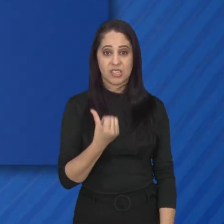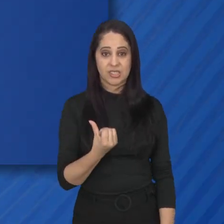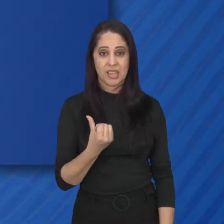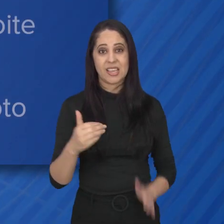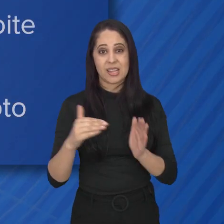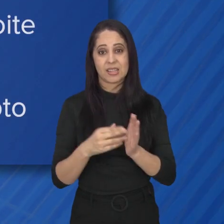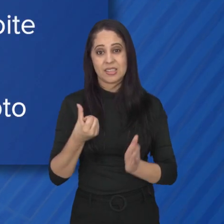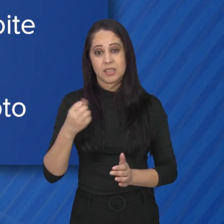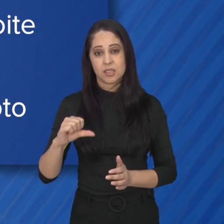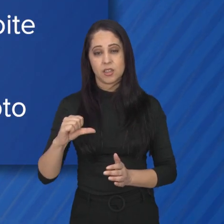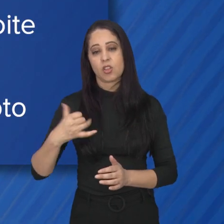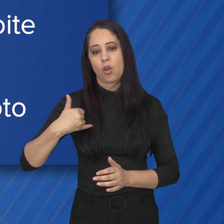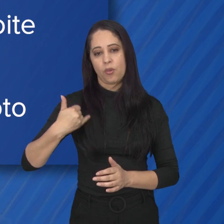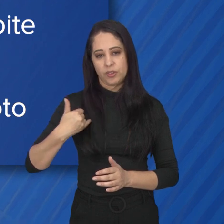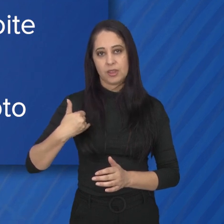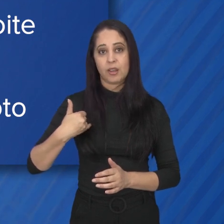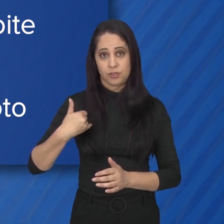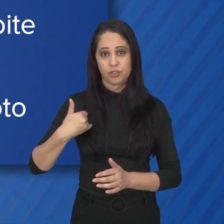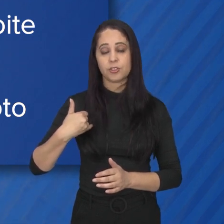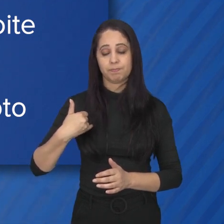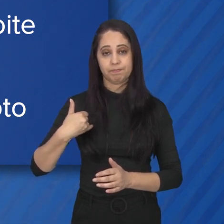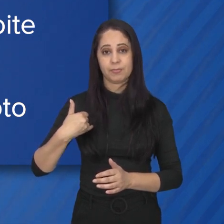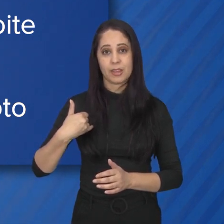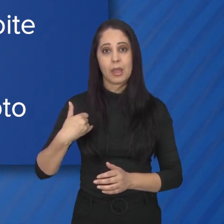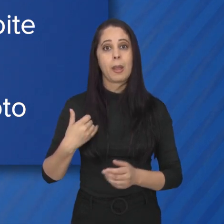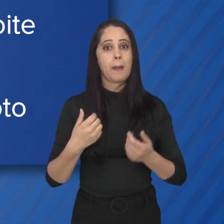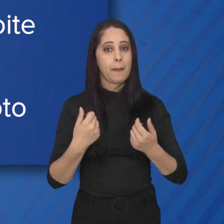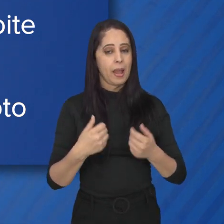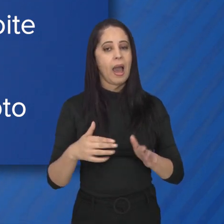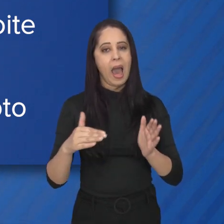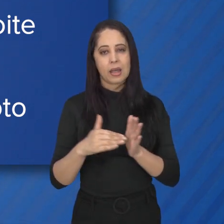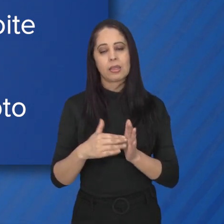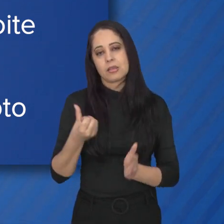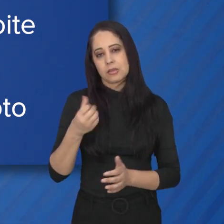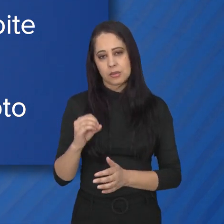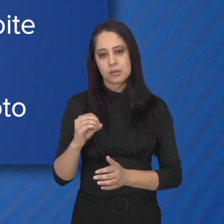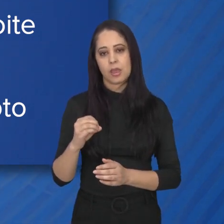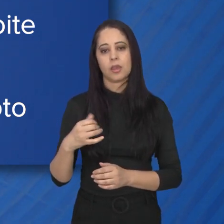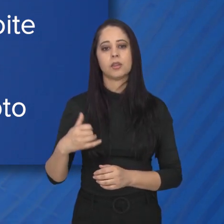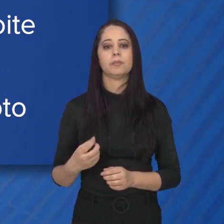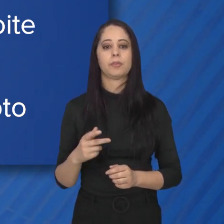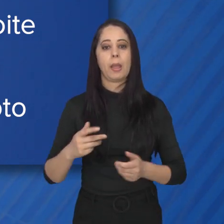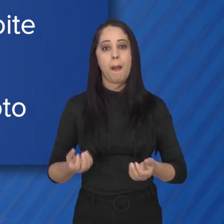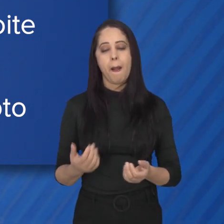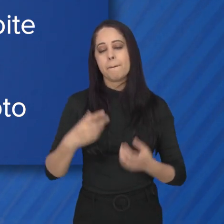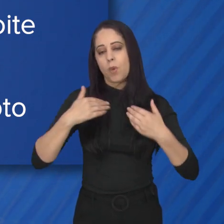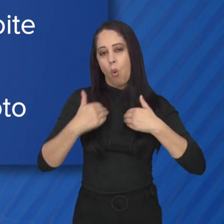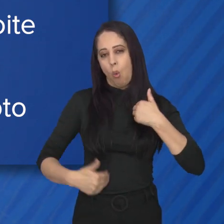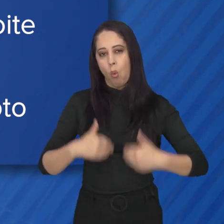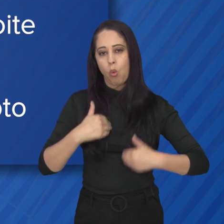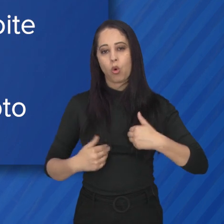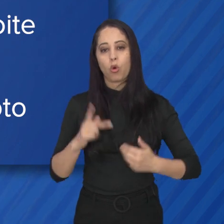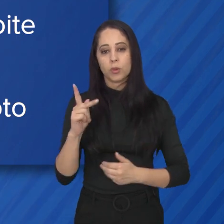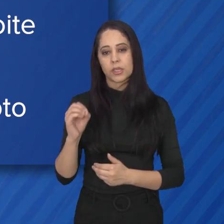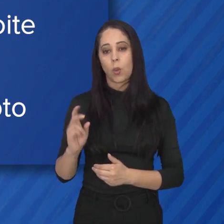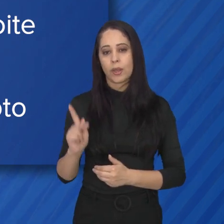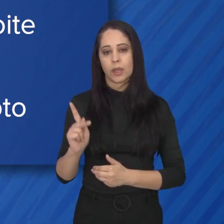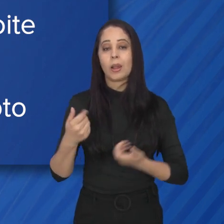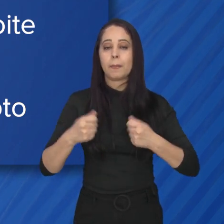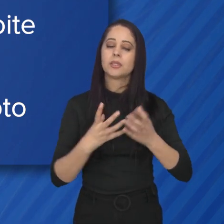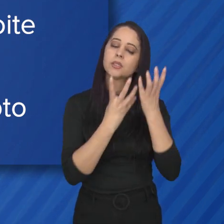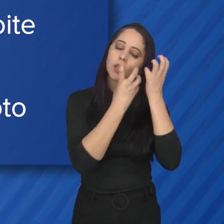ou muito baixas. Então, esse tipo de profissional que trabalha com esforço físico, ele deve tirar o seu